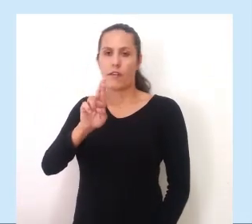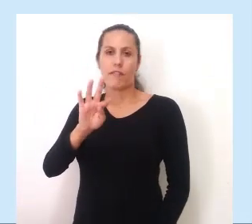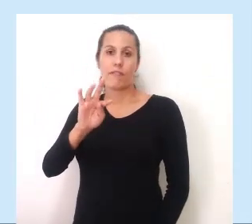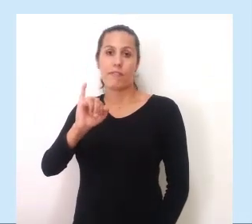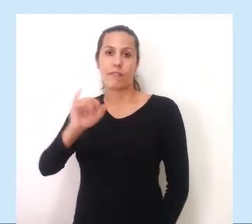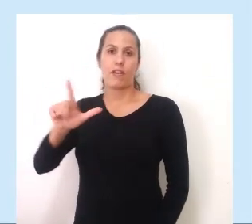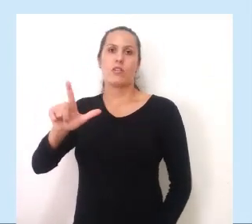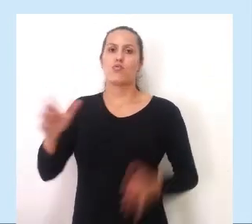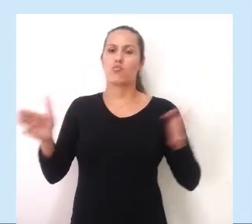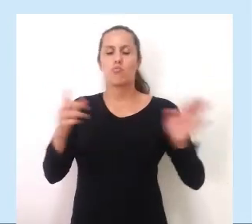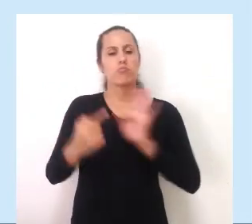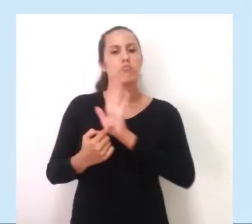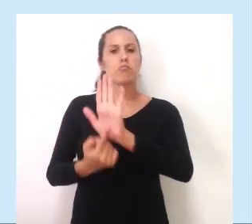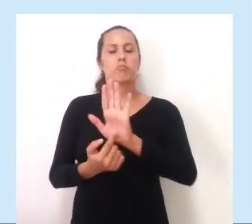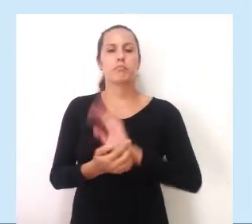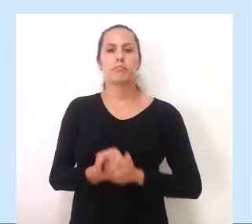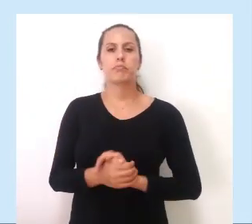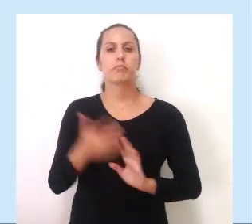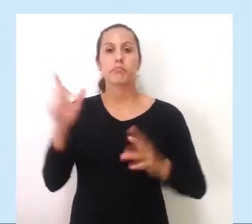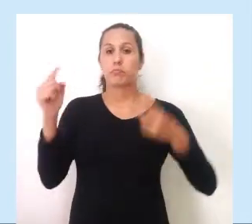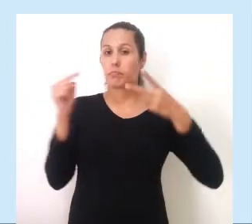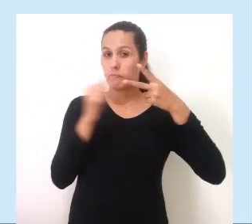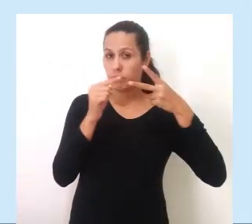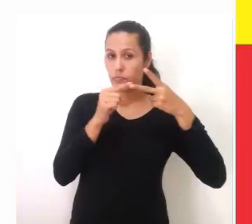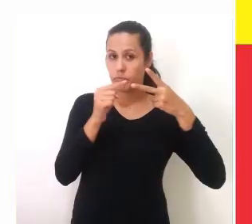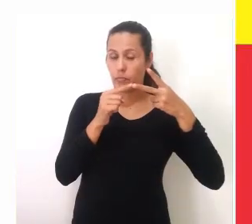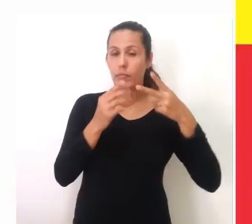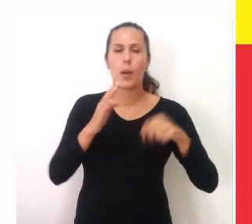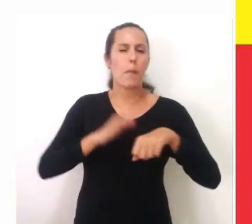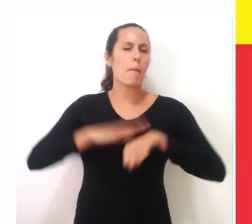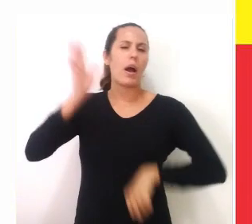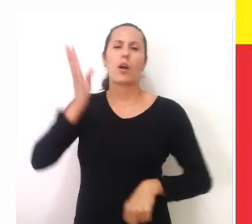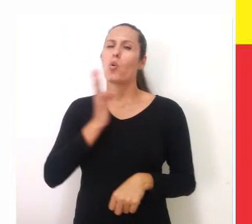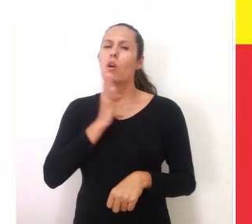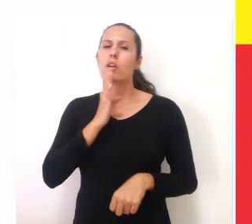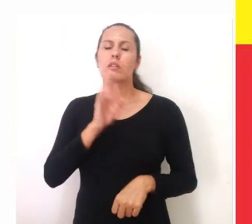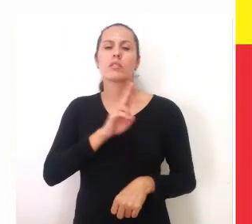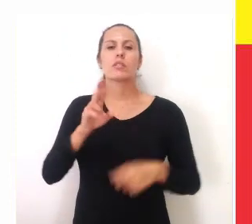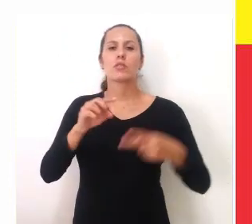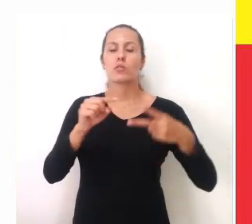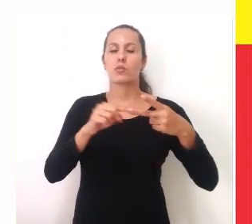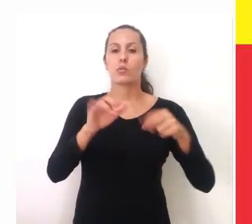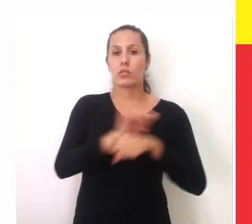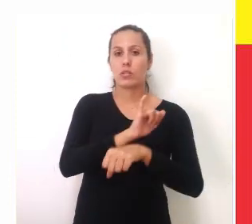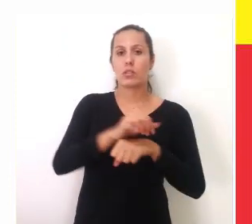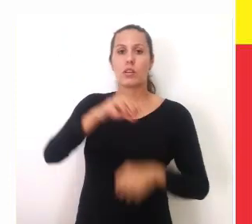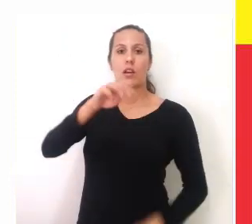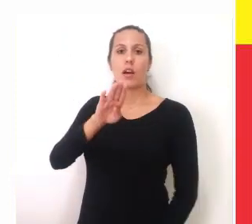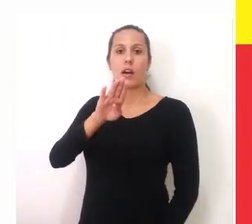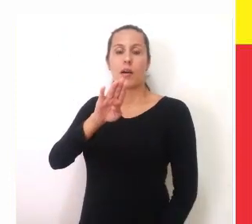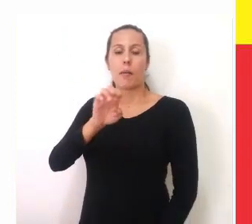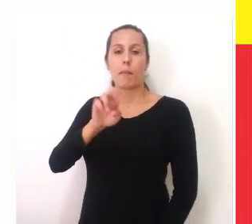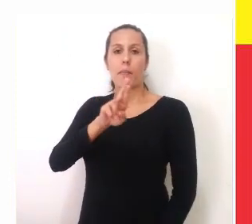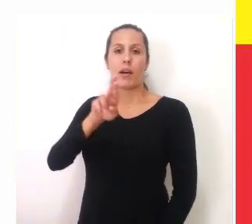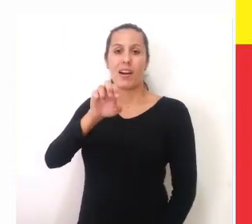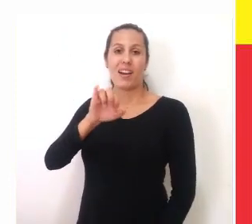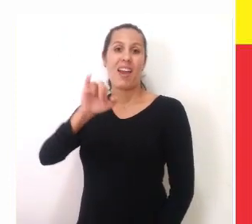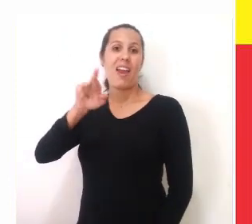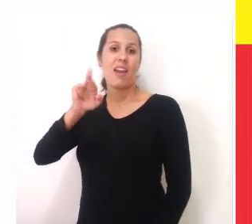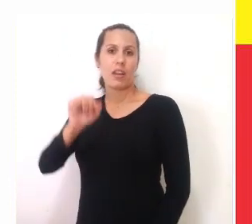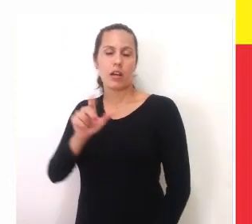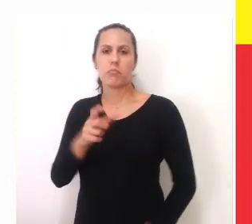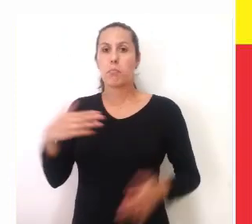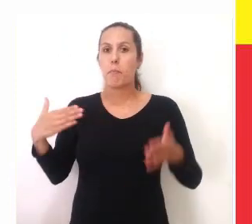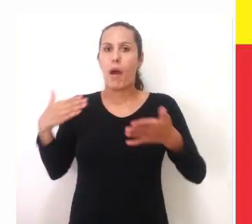fértil, ok? Segundo método, este é mais conhecido, que é o método de